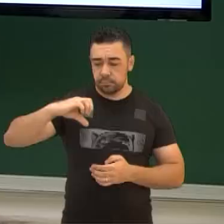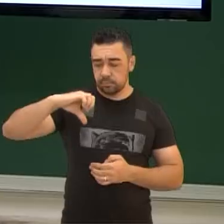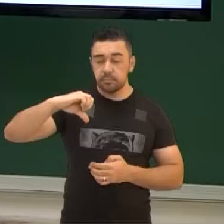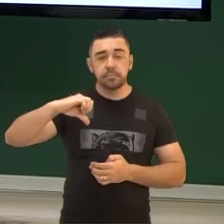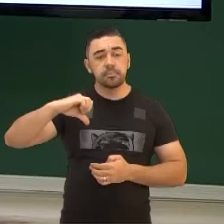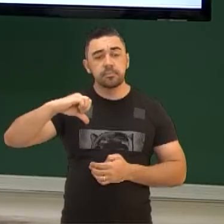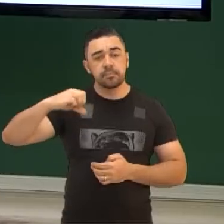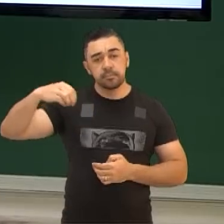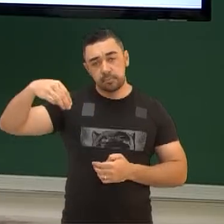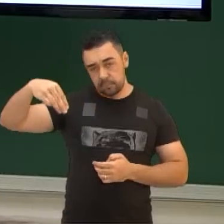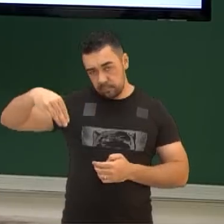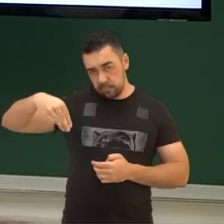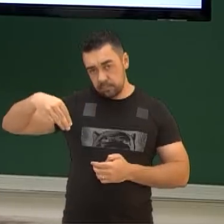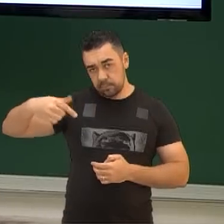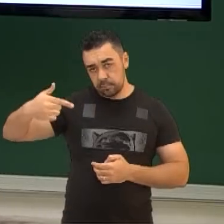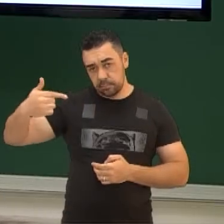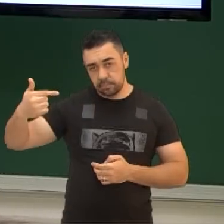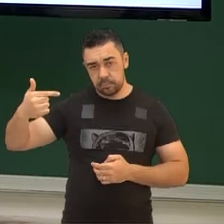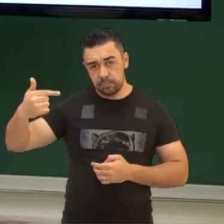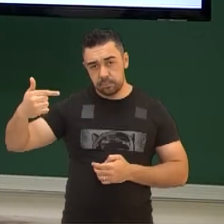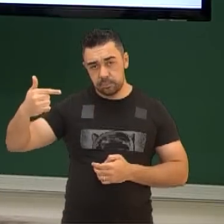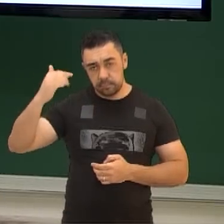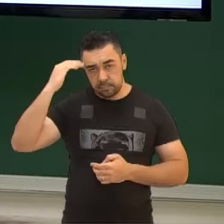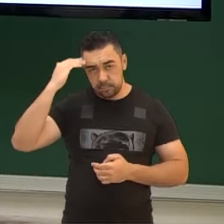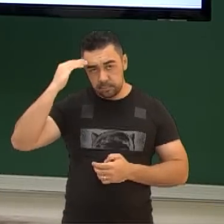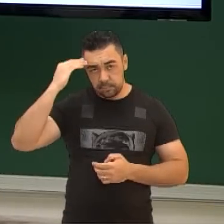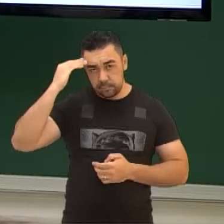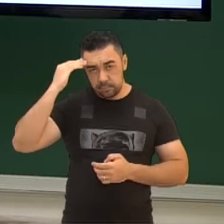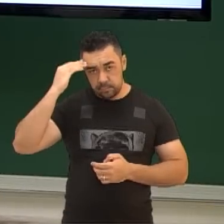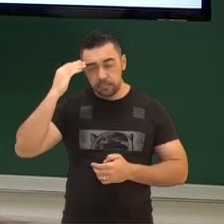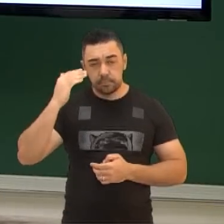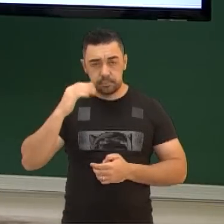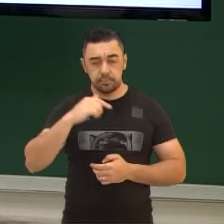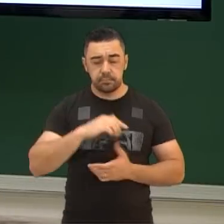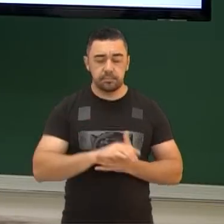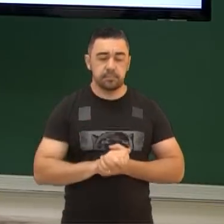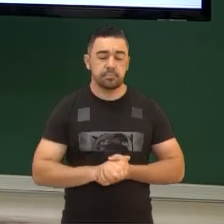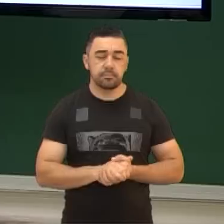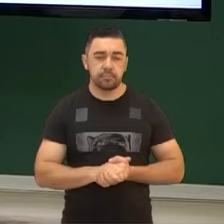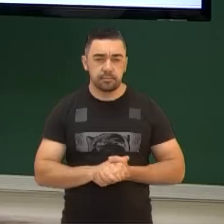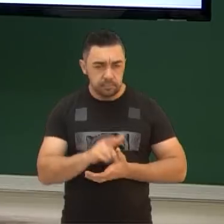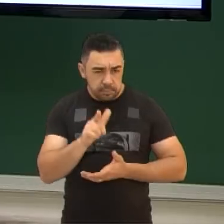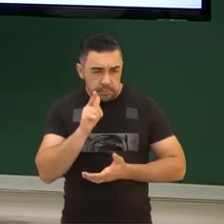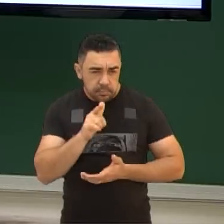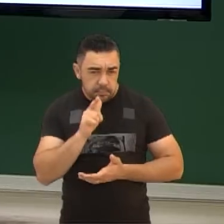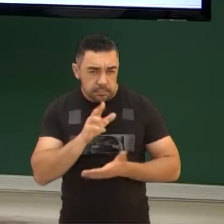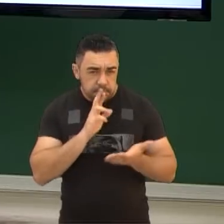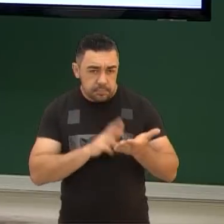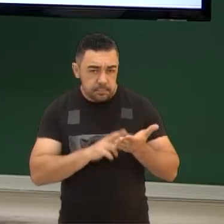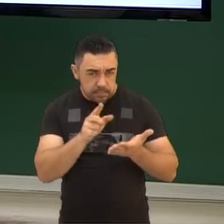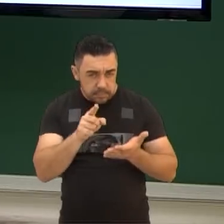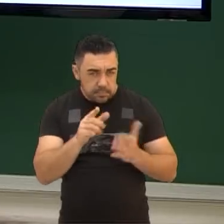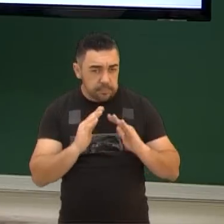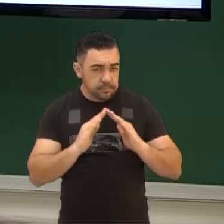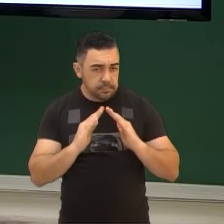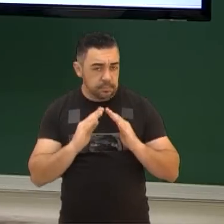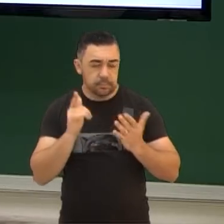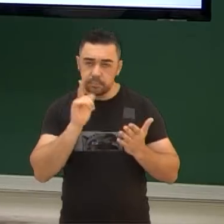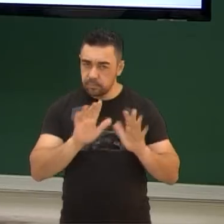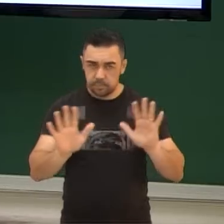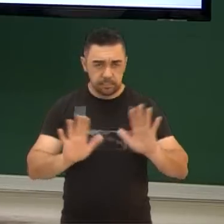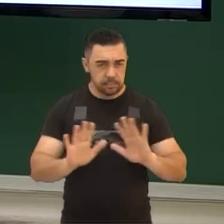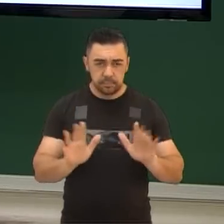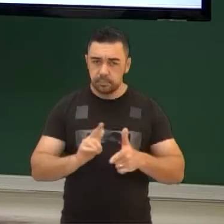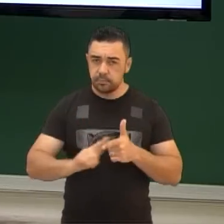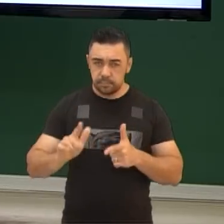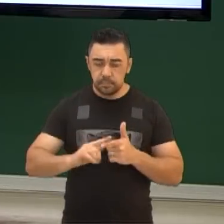quanto? 49, tá bom, pessoal? Então, 7 vezes 7, 49. Conseguiram fazer aí em casa? Se não conseguiram,